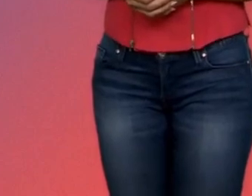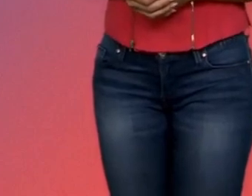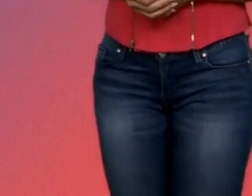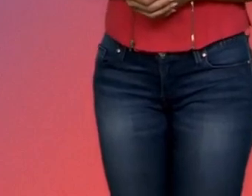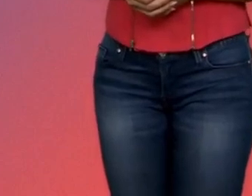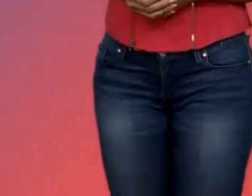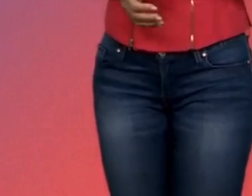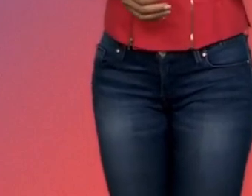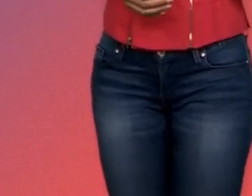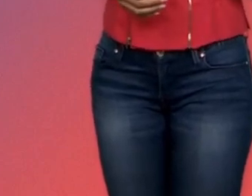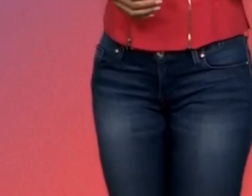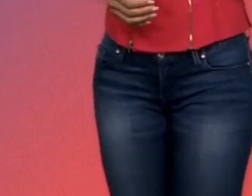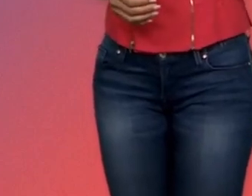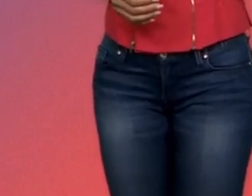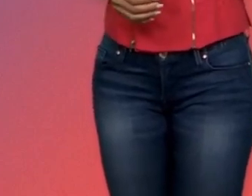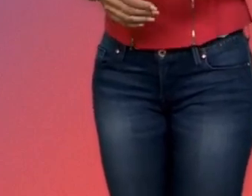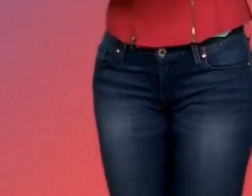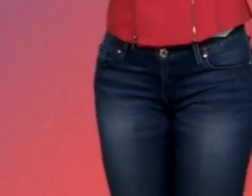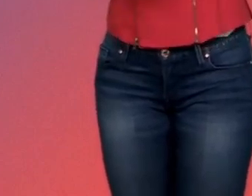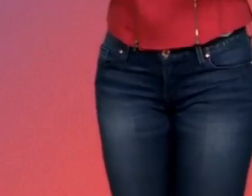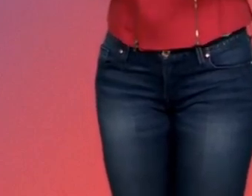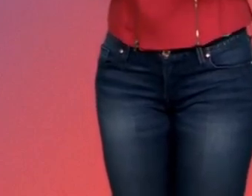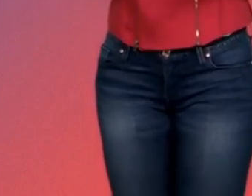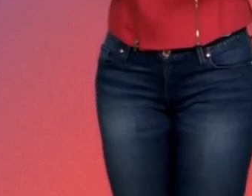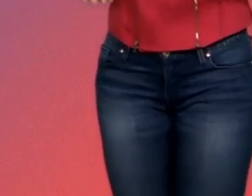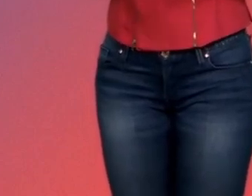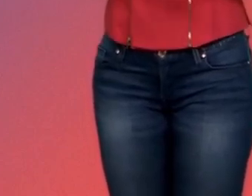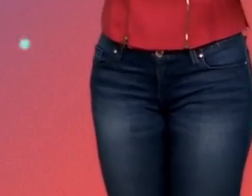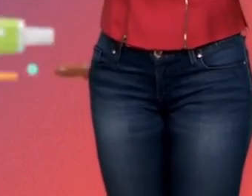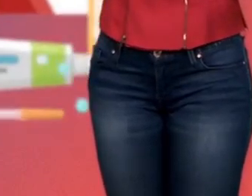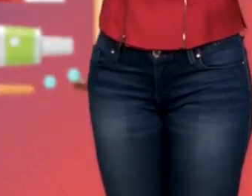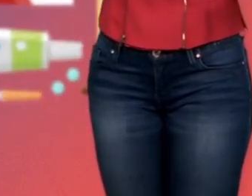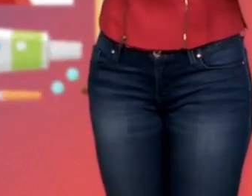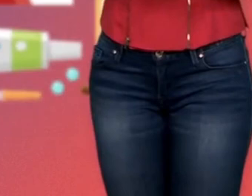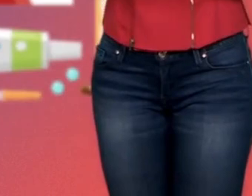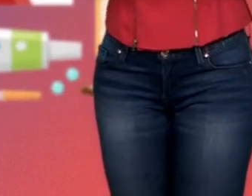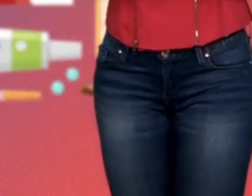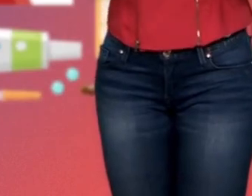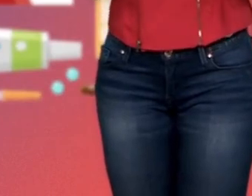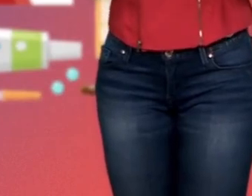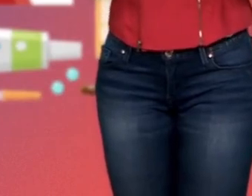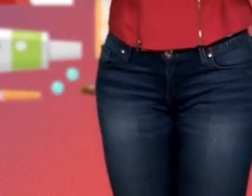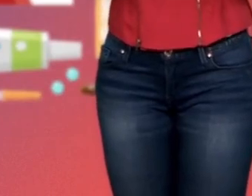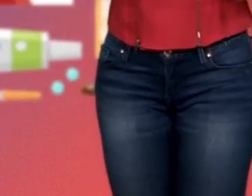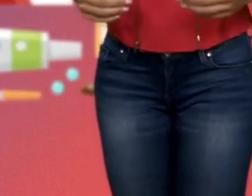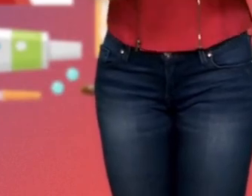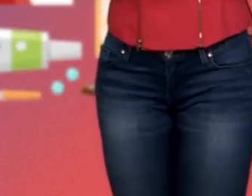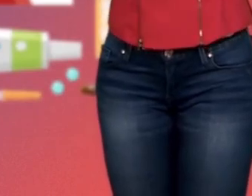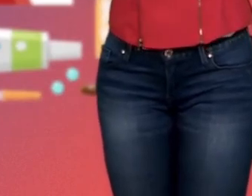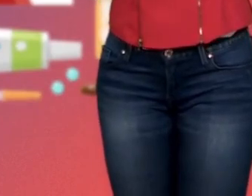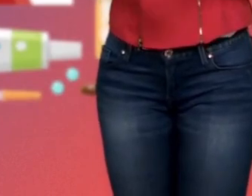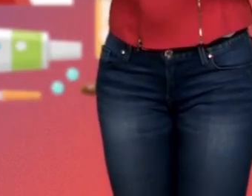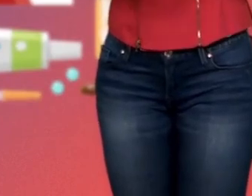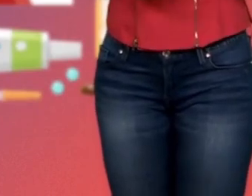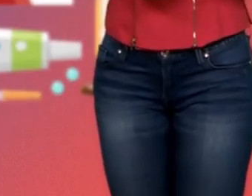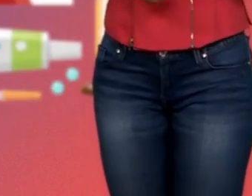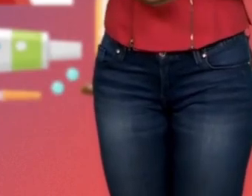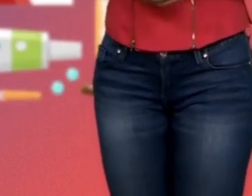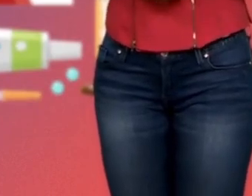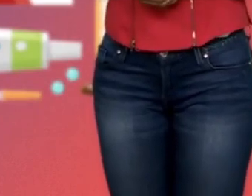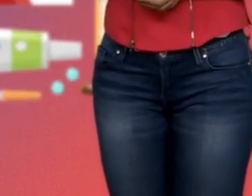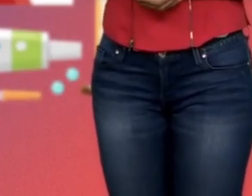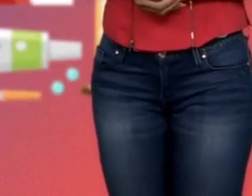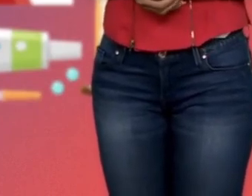inesperada dos isômeros da talidomida. O lado bom foi que, a partir do fato, ocorreram mudanças que fortaleceram o